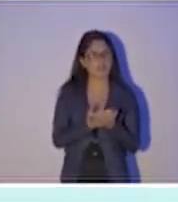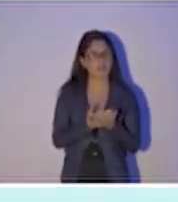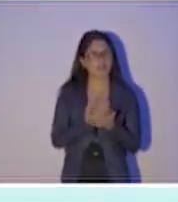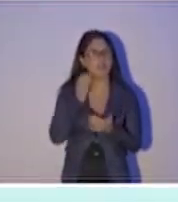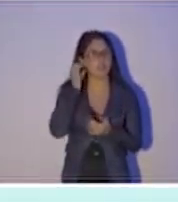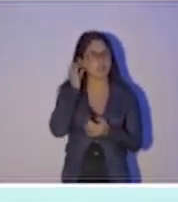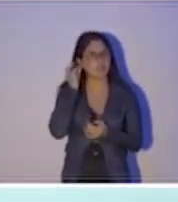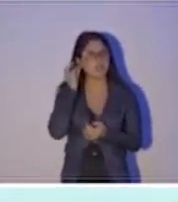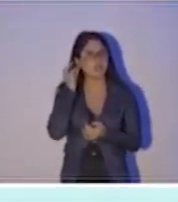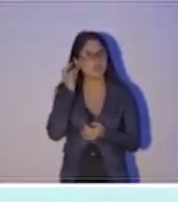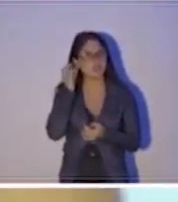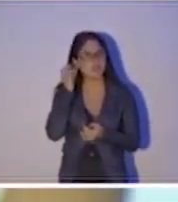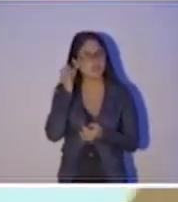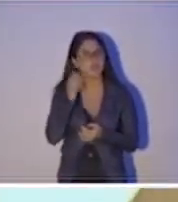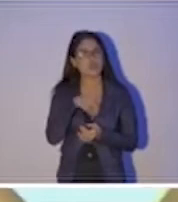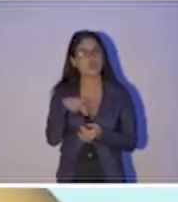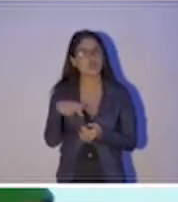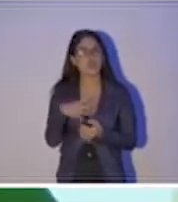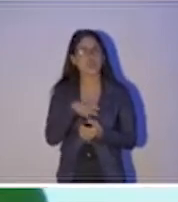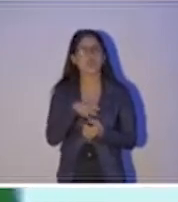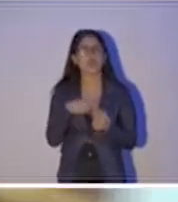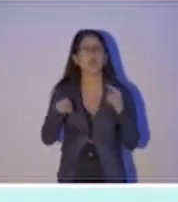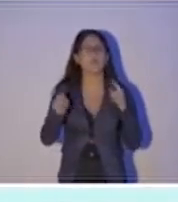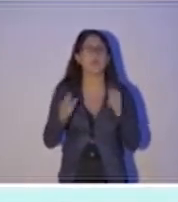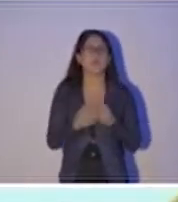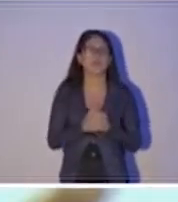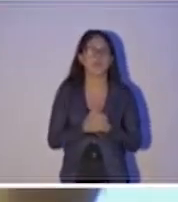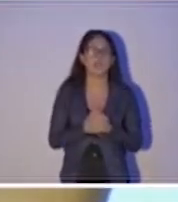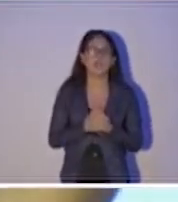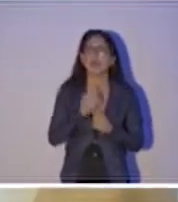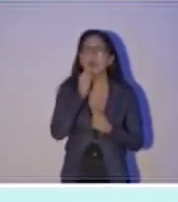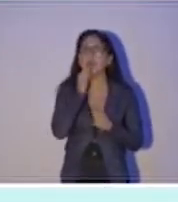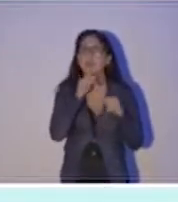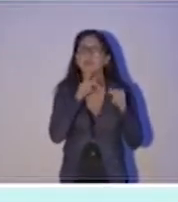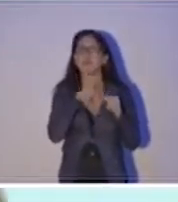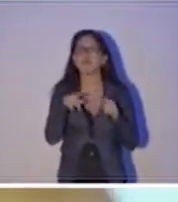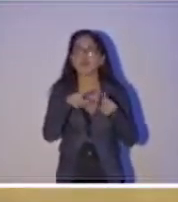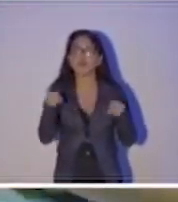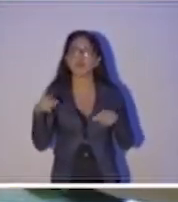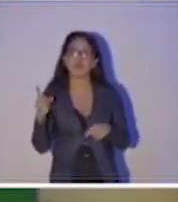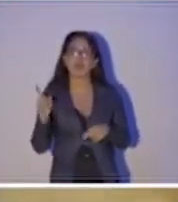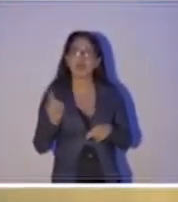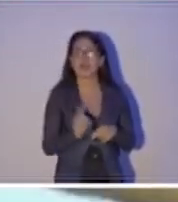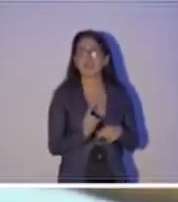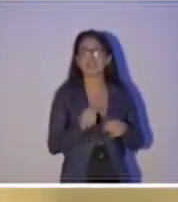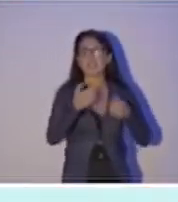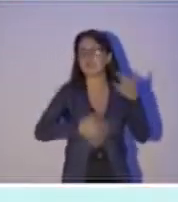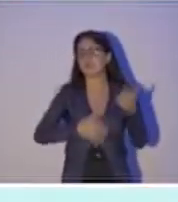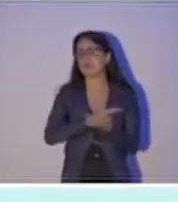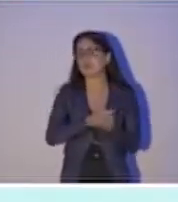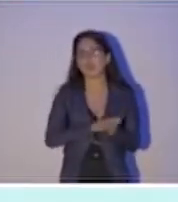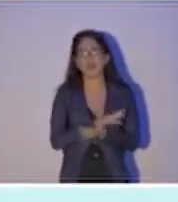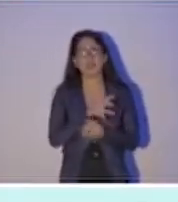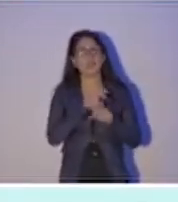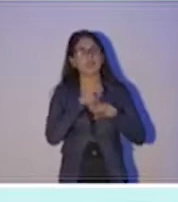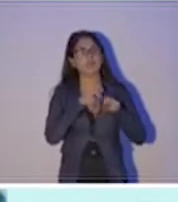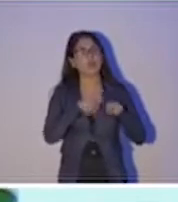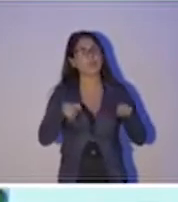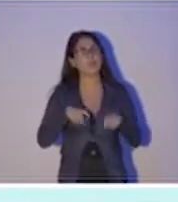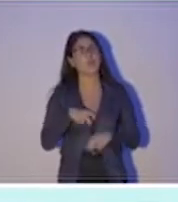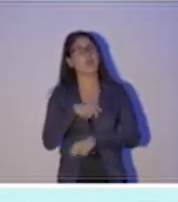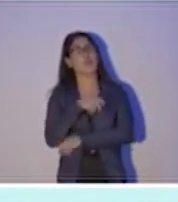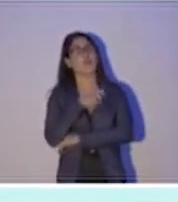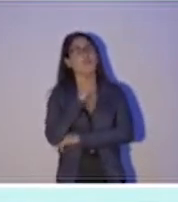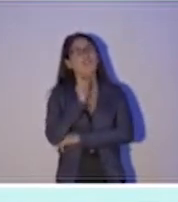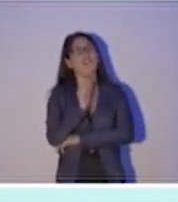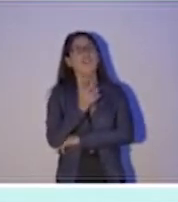aquele que chega, escreve tudo no quadro e vaza, não explica nada, a gente fica sem entender nada, sem aprender nada. Eu acho que esse aí é o